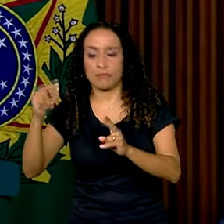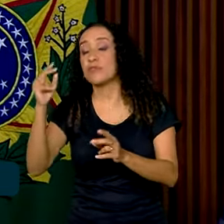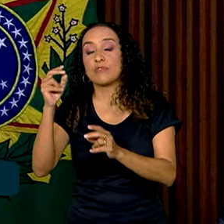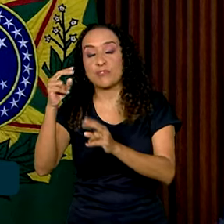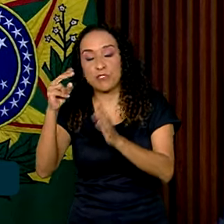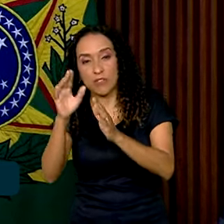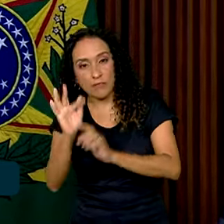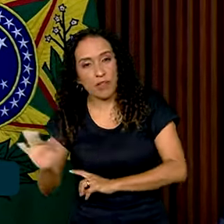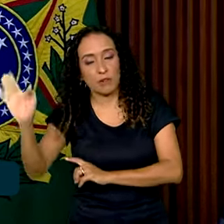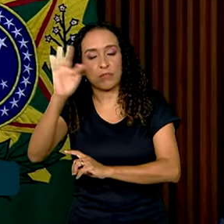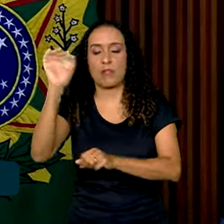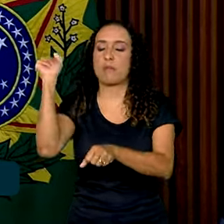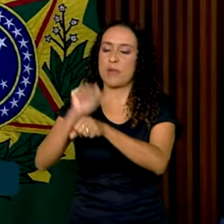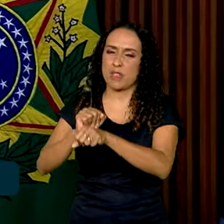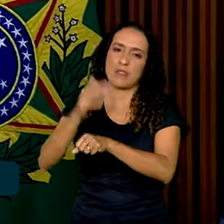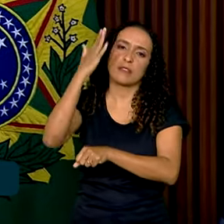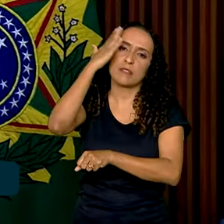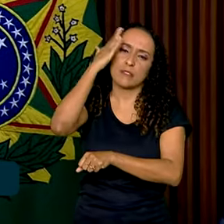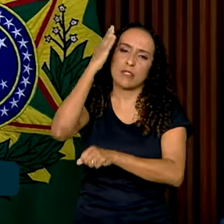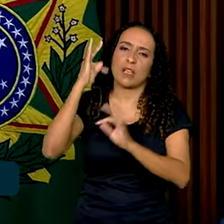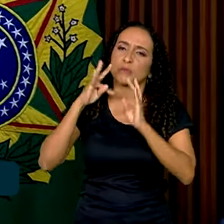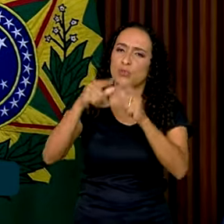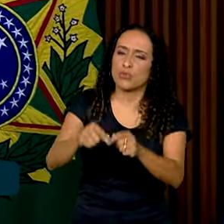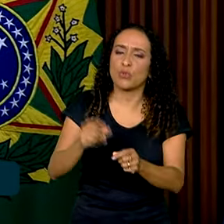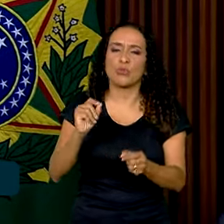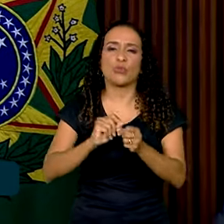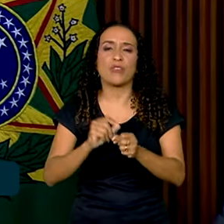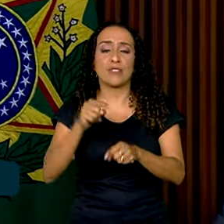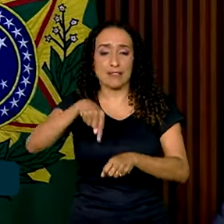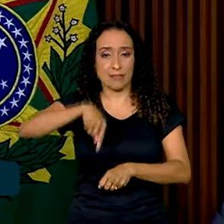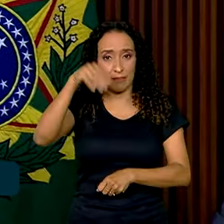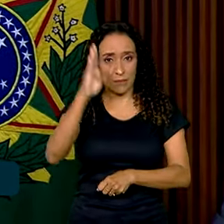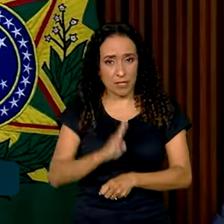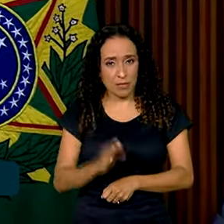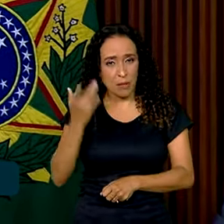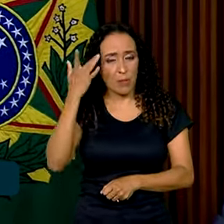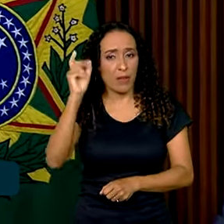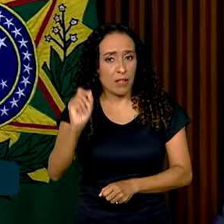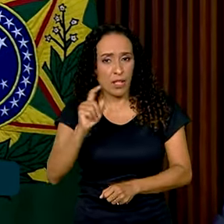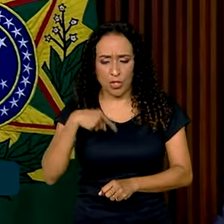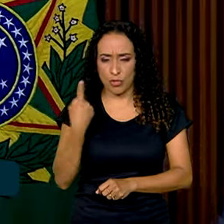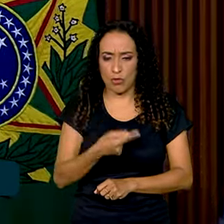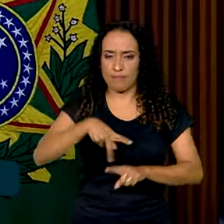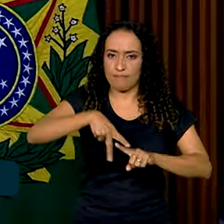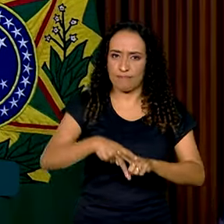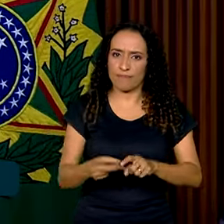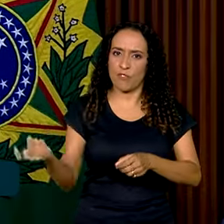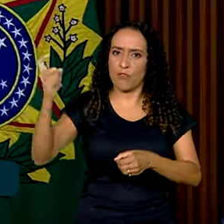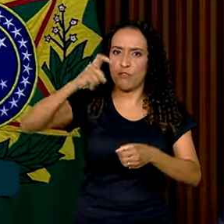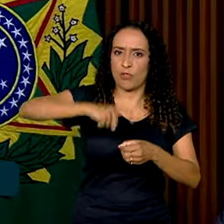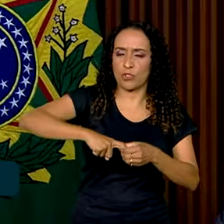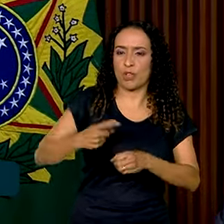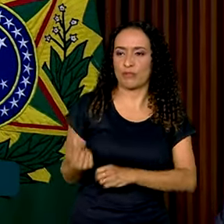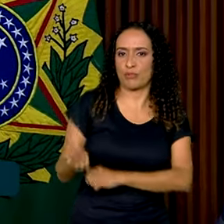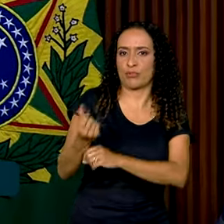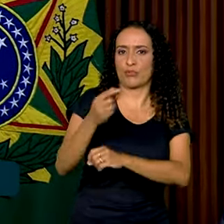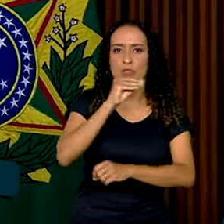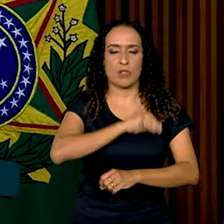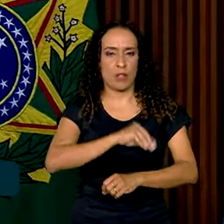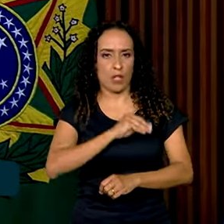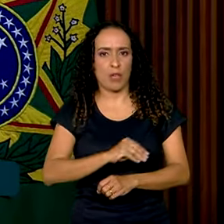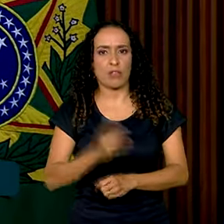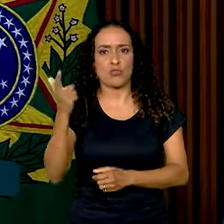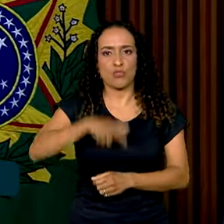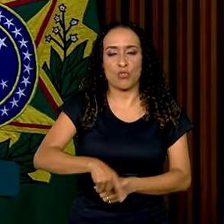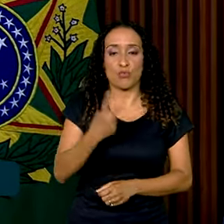paralisadas. Todo mundo sabe o que foi feito nesse país para que a gente recuperasse o poder aquisitivo do salário mínimo. É o